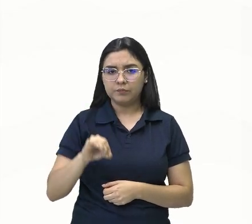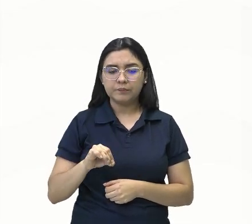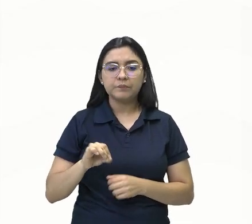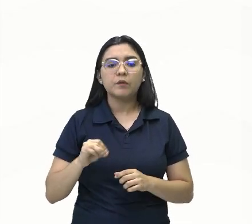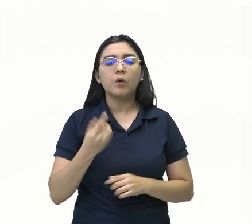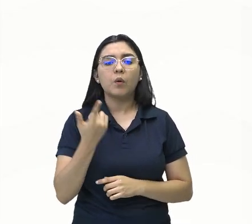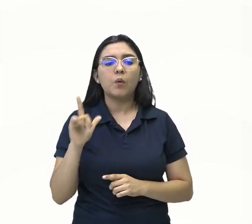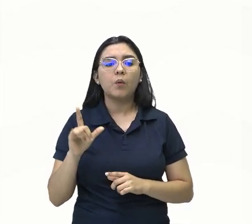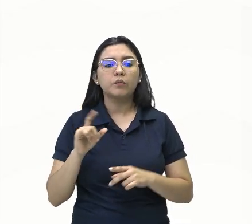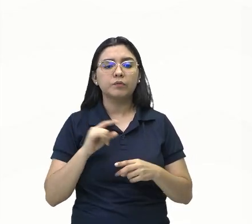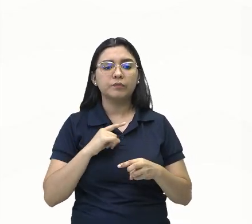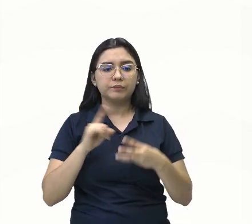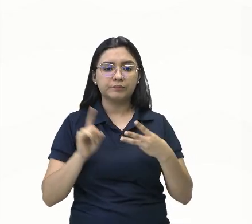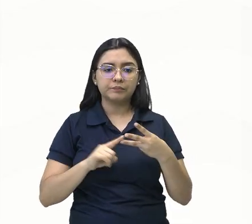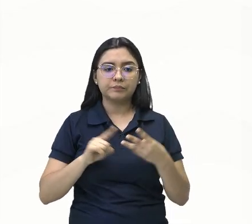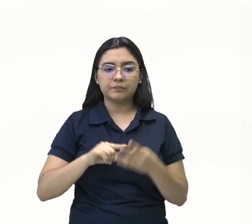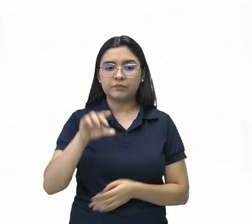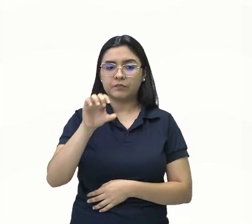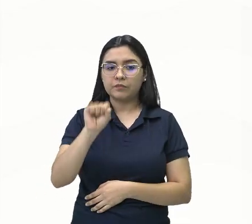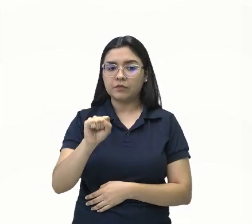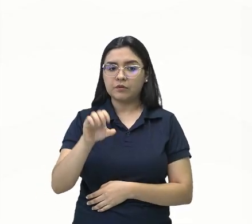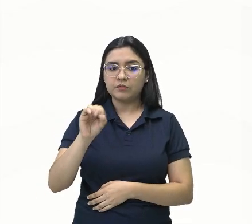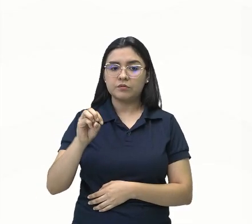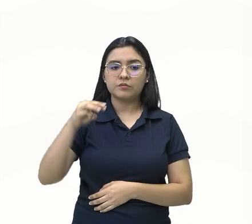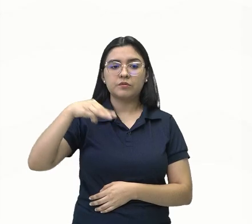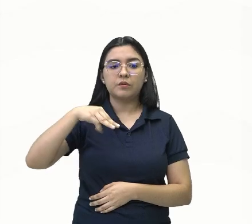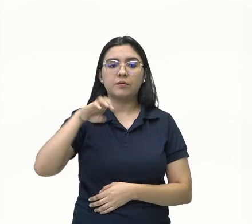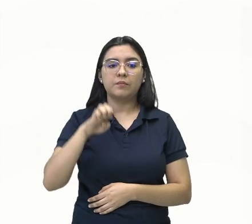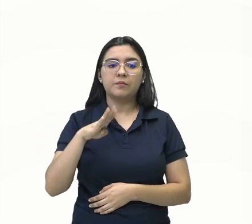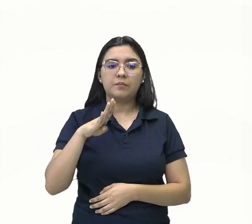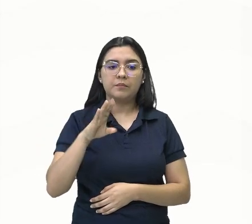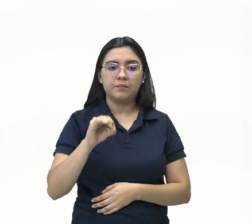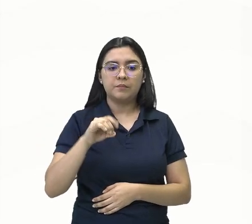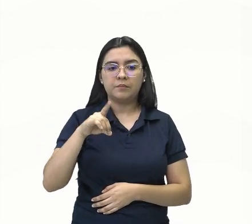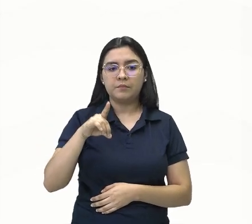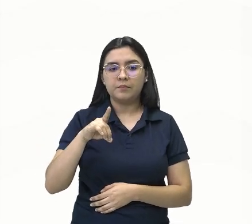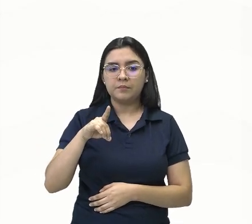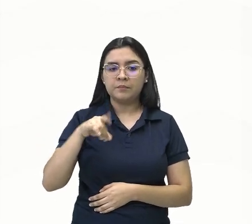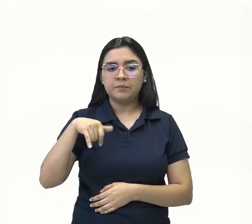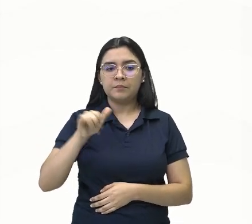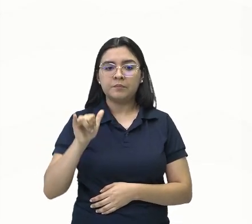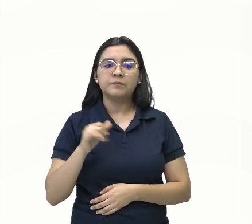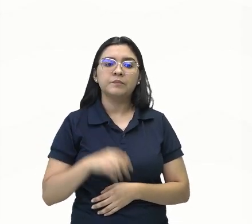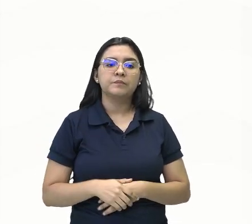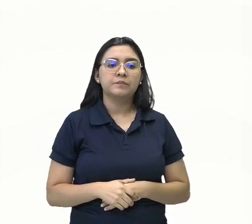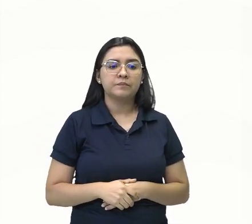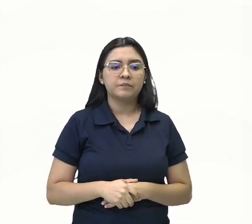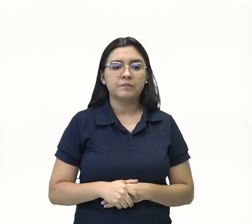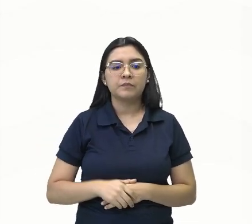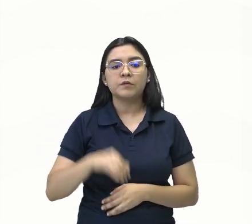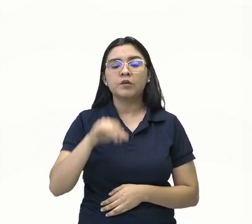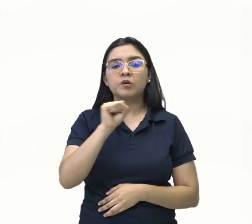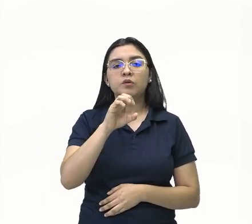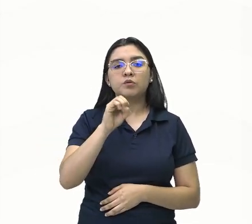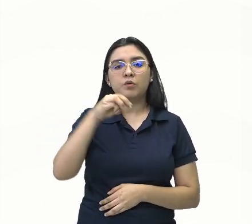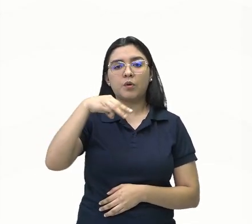Outro pronome definido, somebody. Somebody. Some, né, uma palavrinha junta aqui, né?